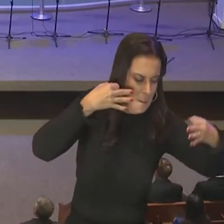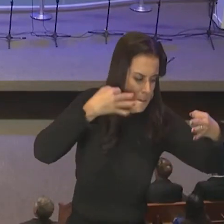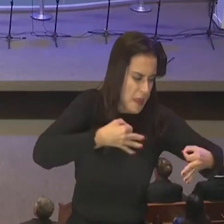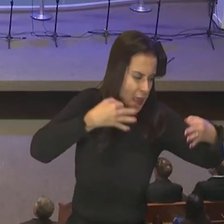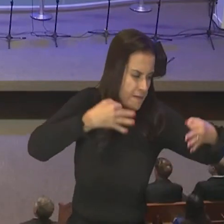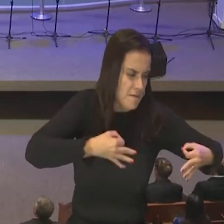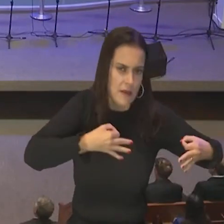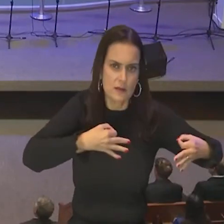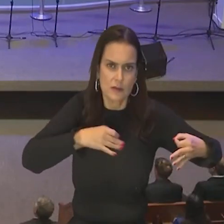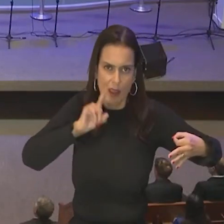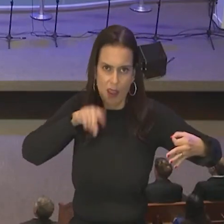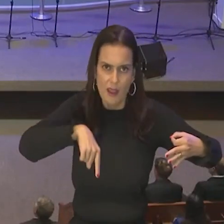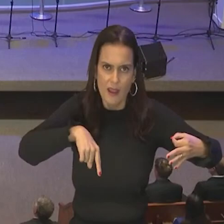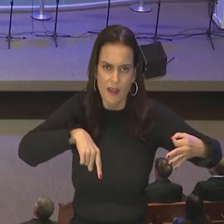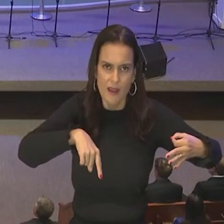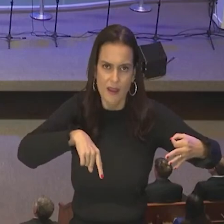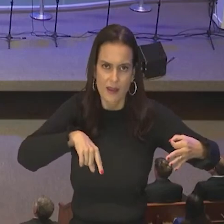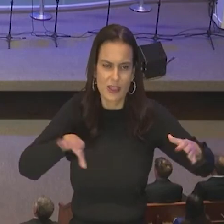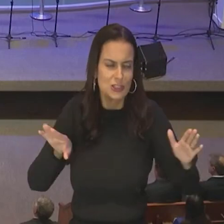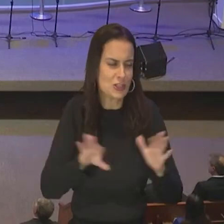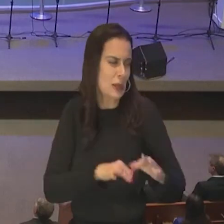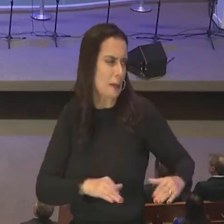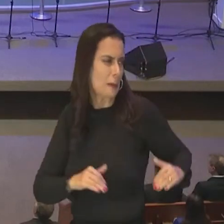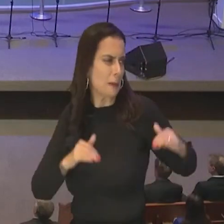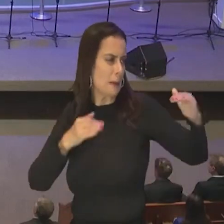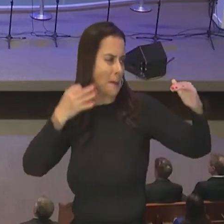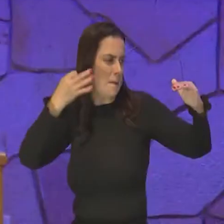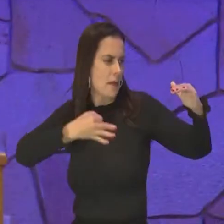que eu cheguei à plenitude?